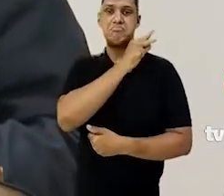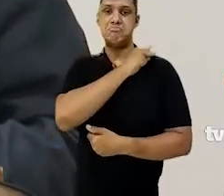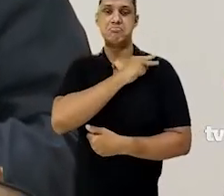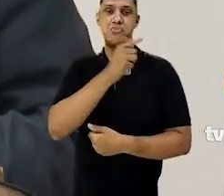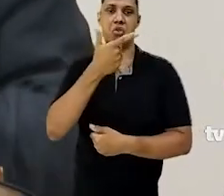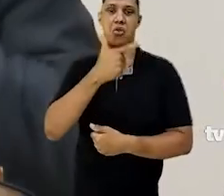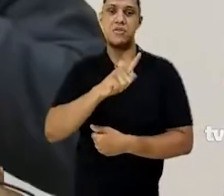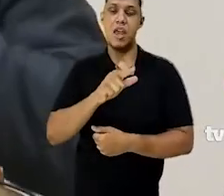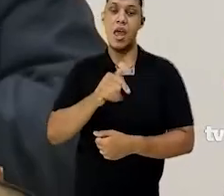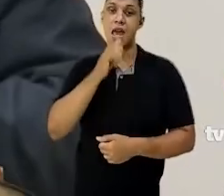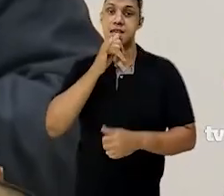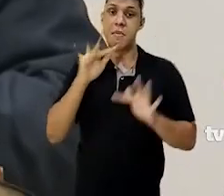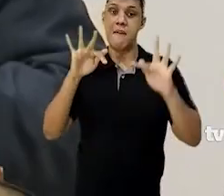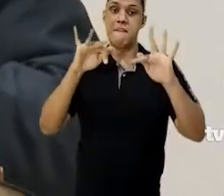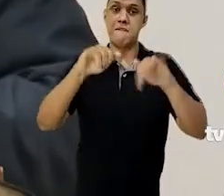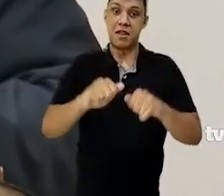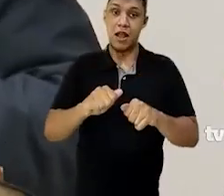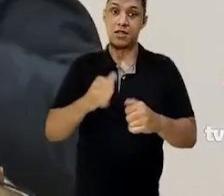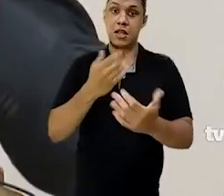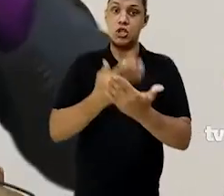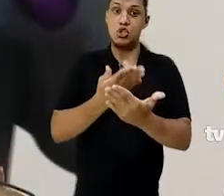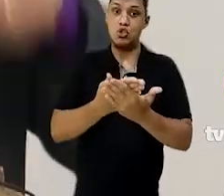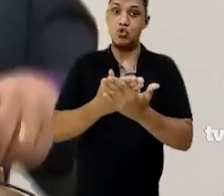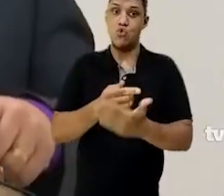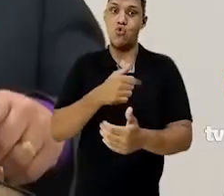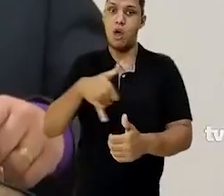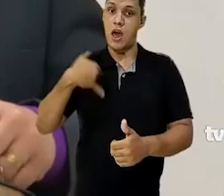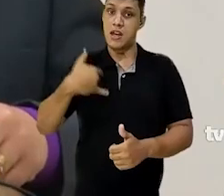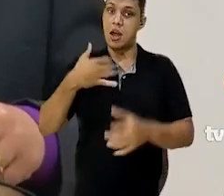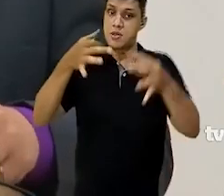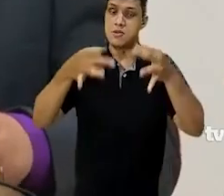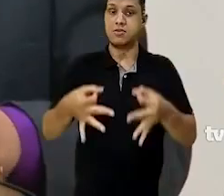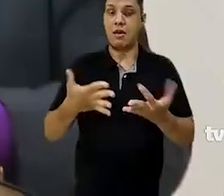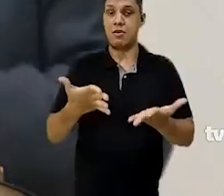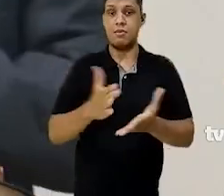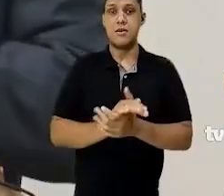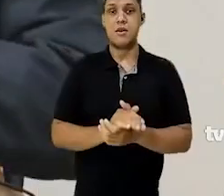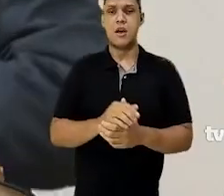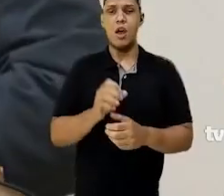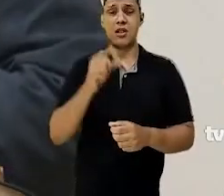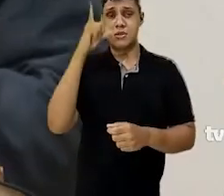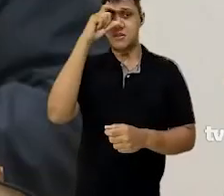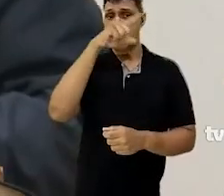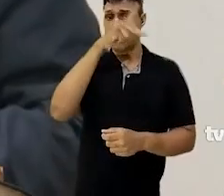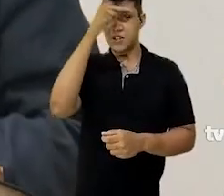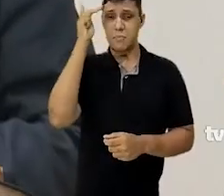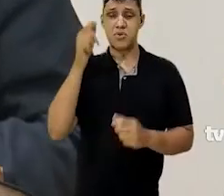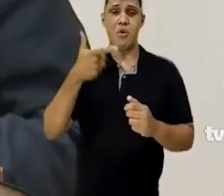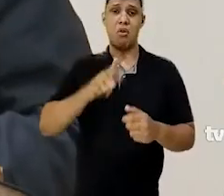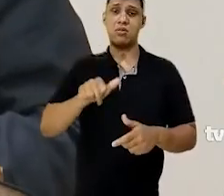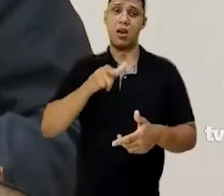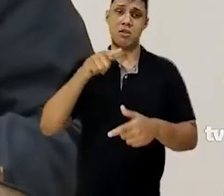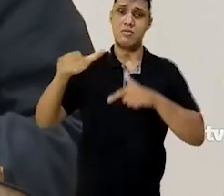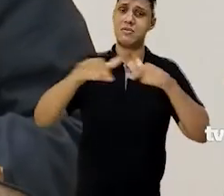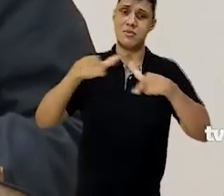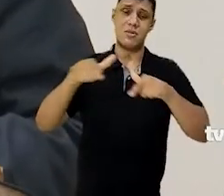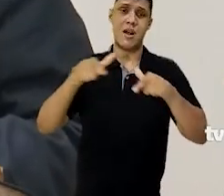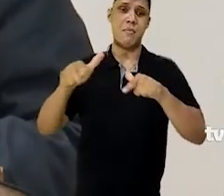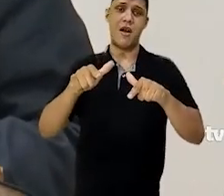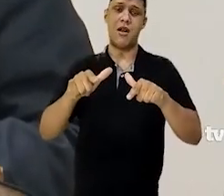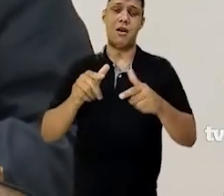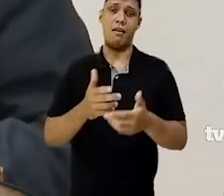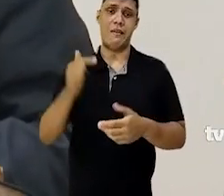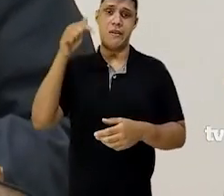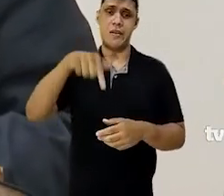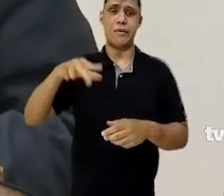etária ideal. Então, dificilmente esse jovem vai participar de um processo seletivo ou vai conseguir um emprego na